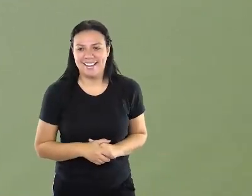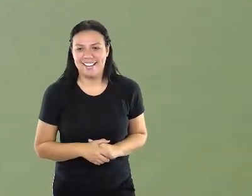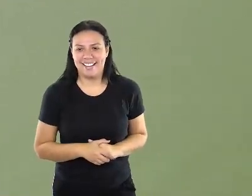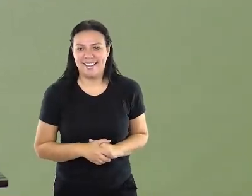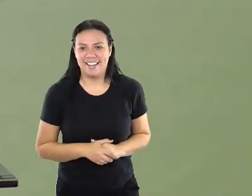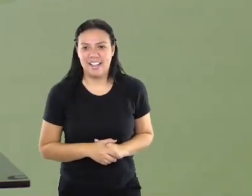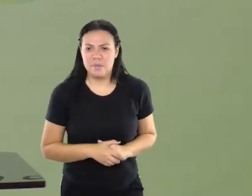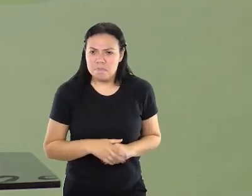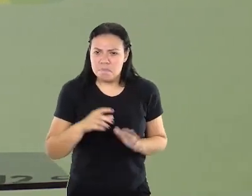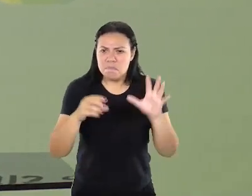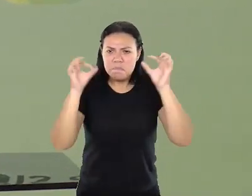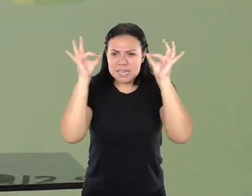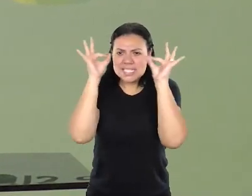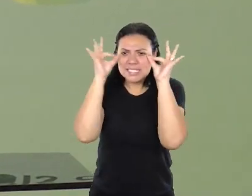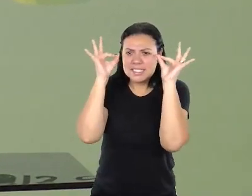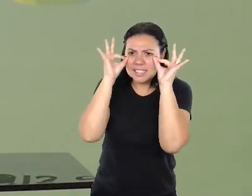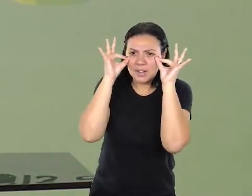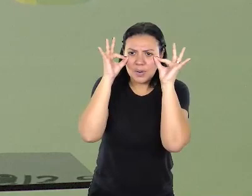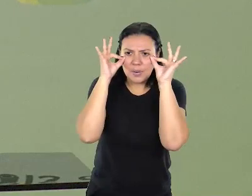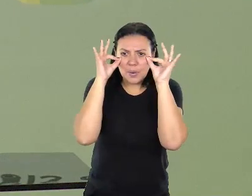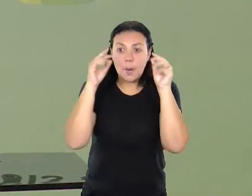Veja o sermão dele.